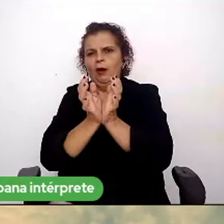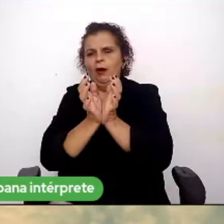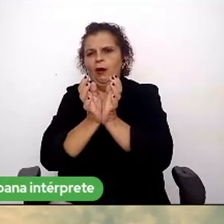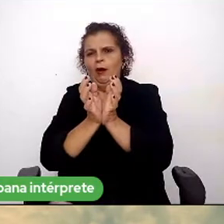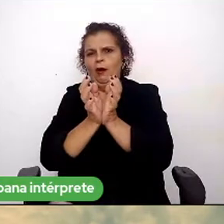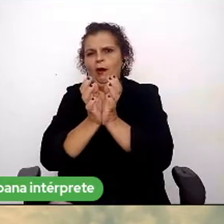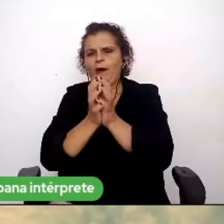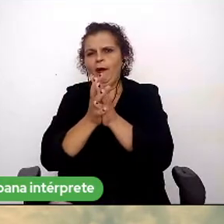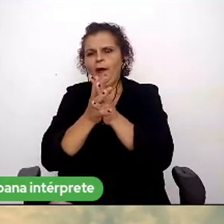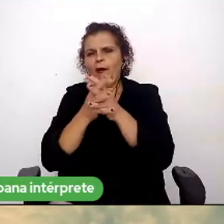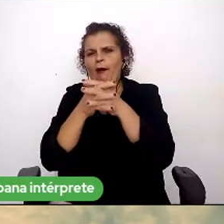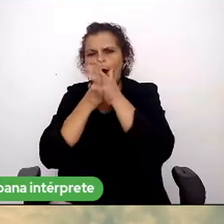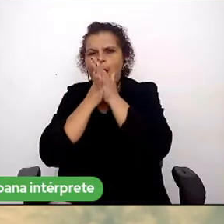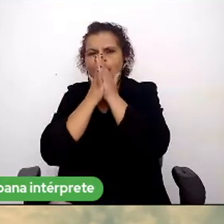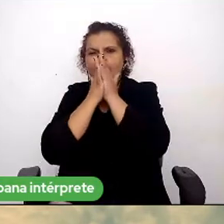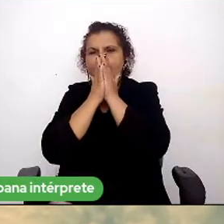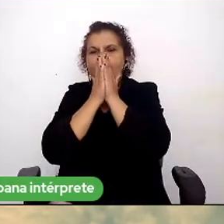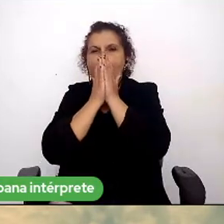Sixel.